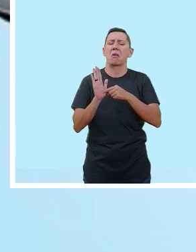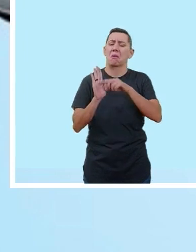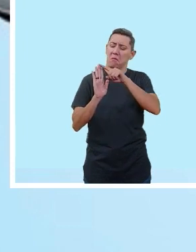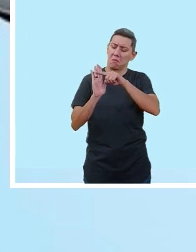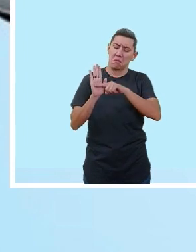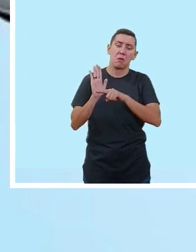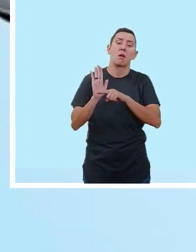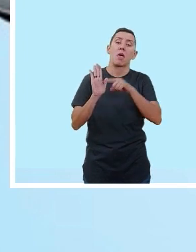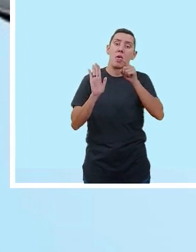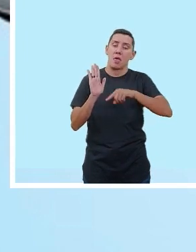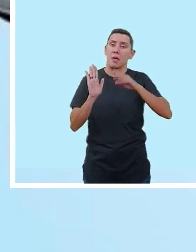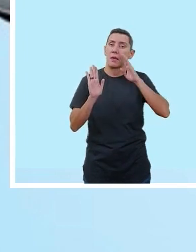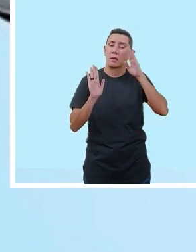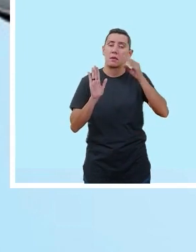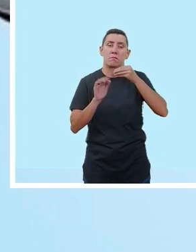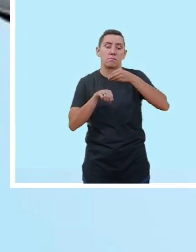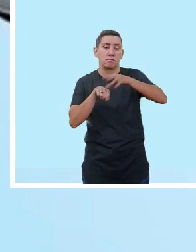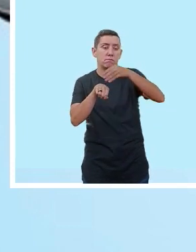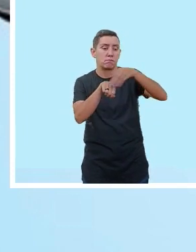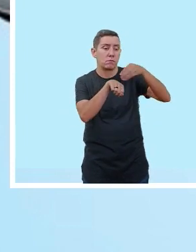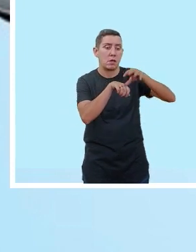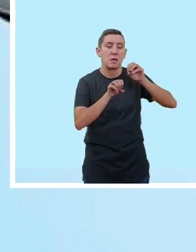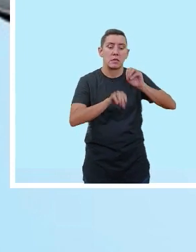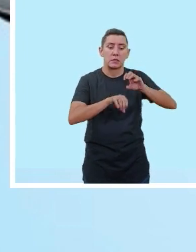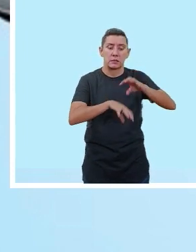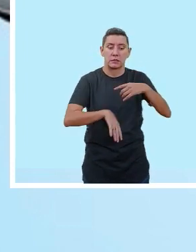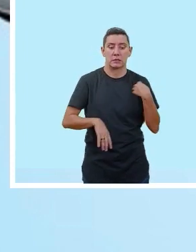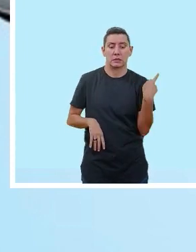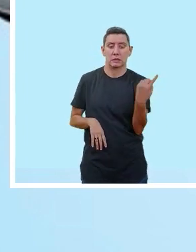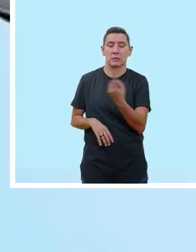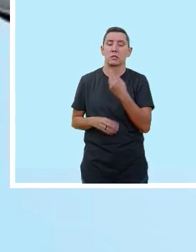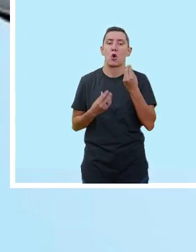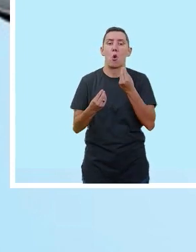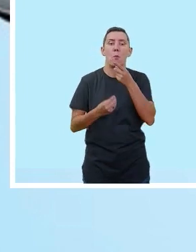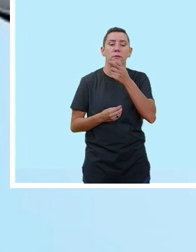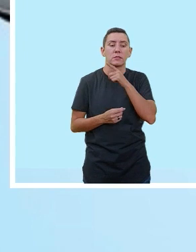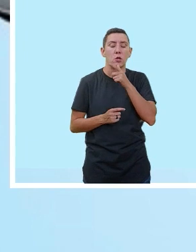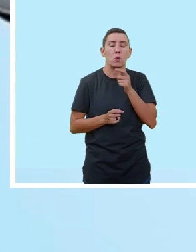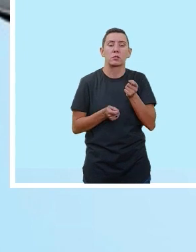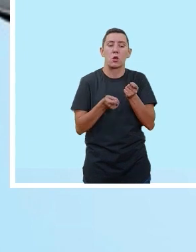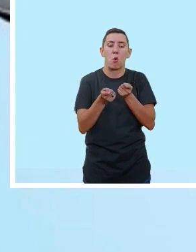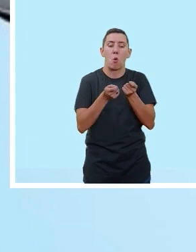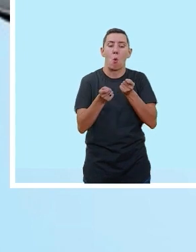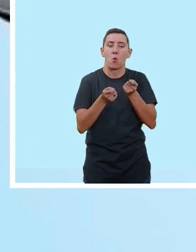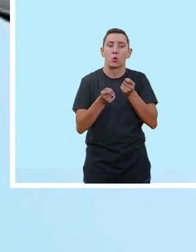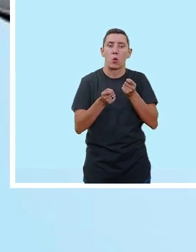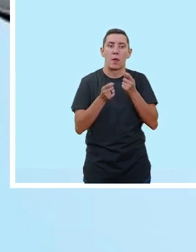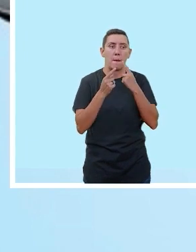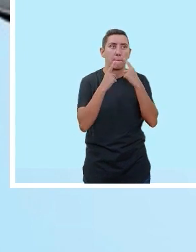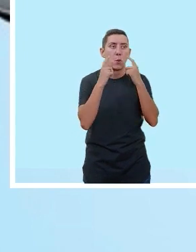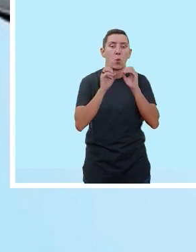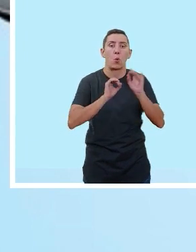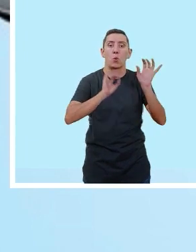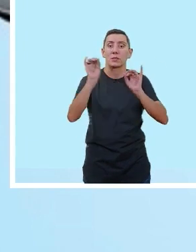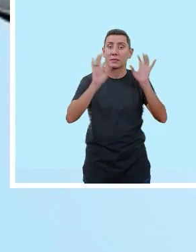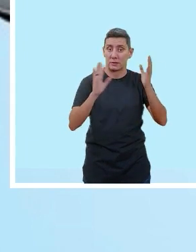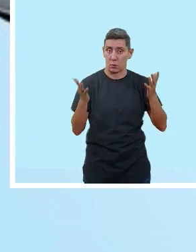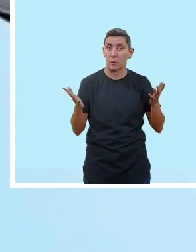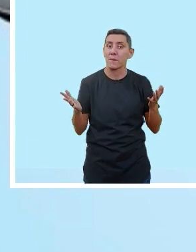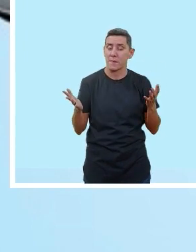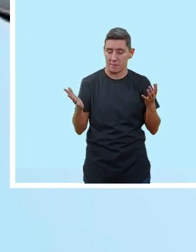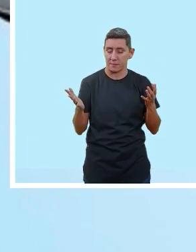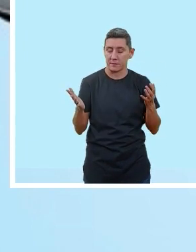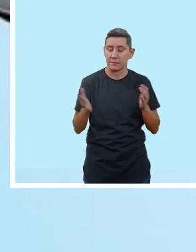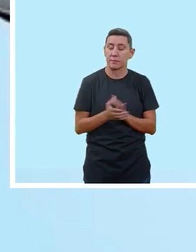clara de como você medir, né, a emissão de dióxido de carbono. Então, o primeiro passo para a